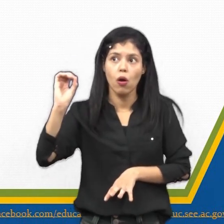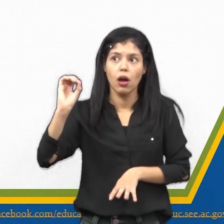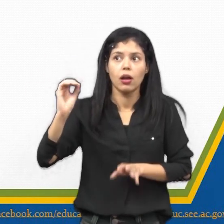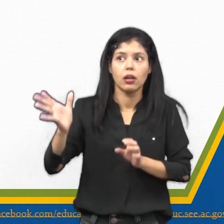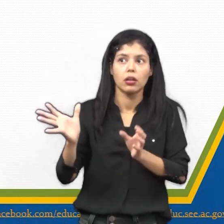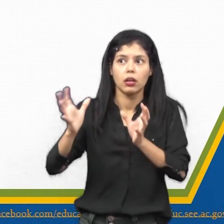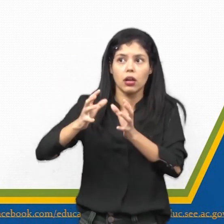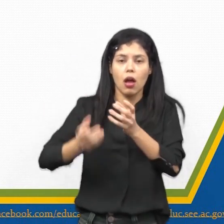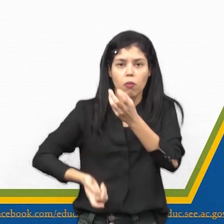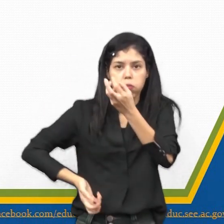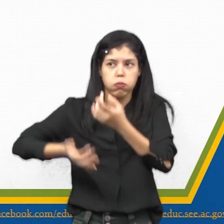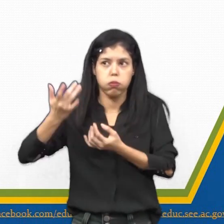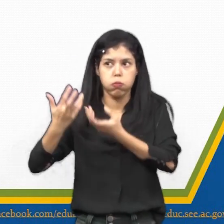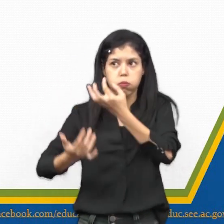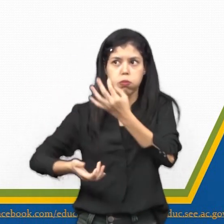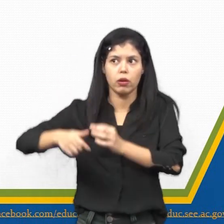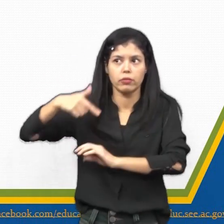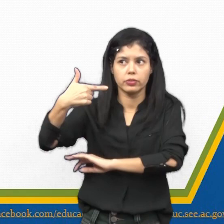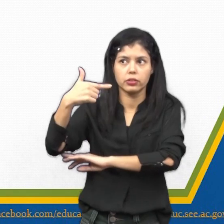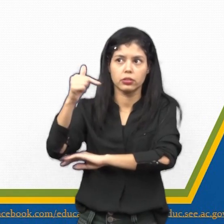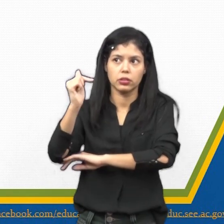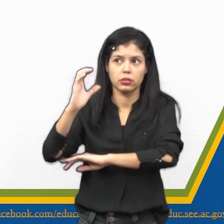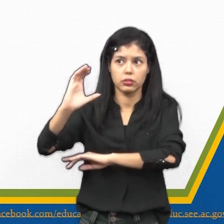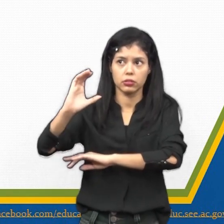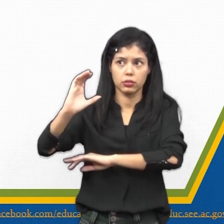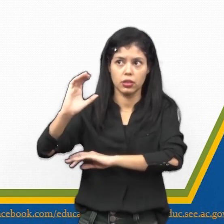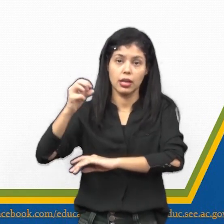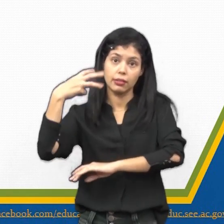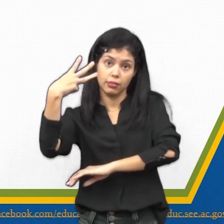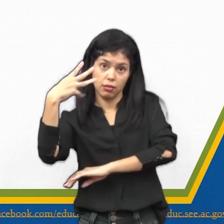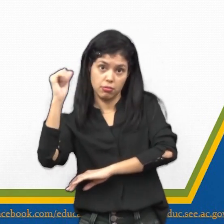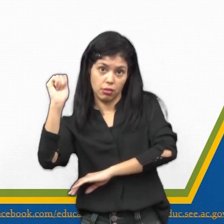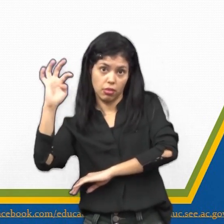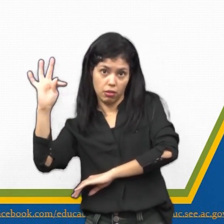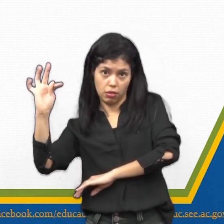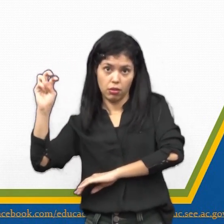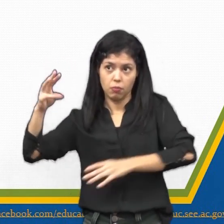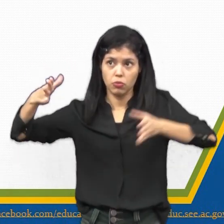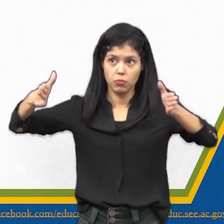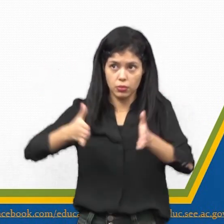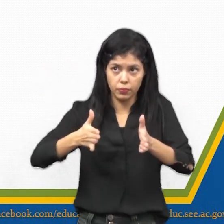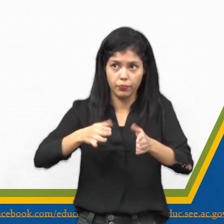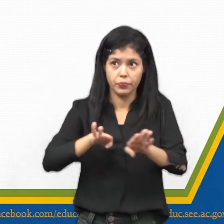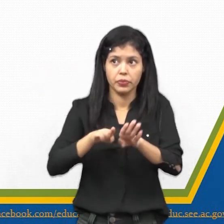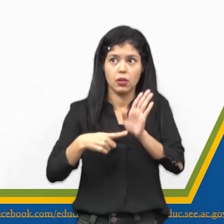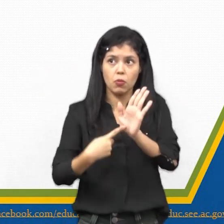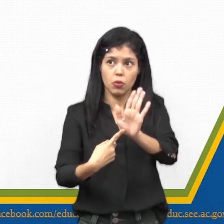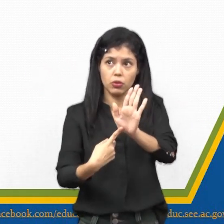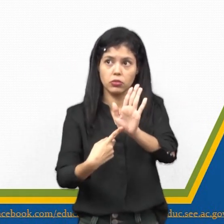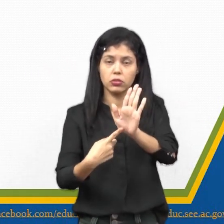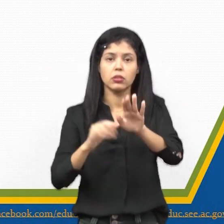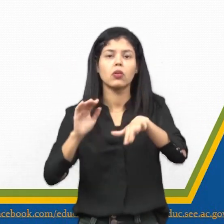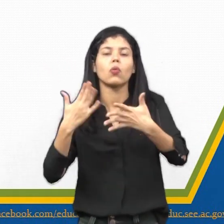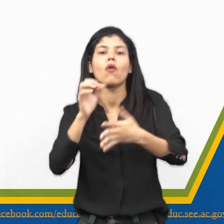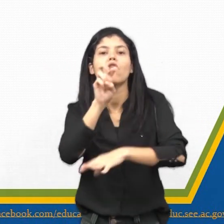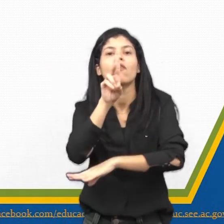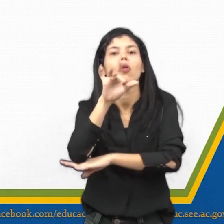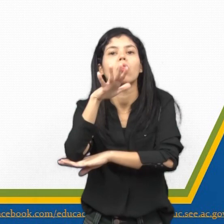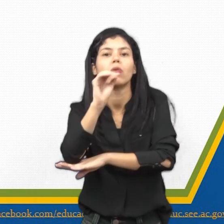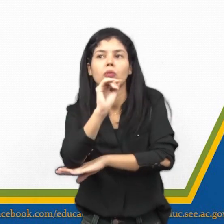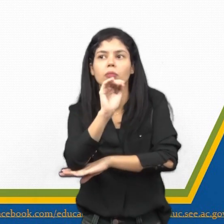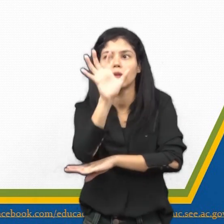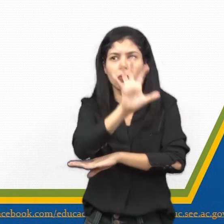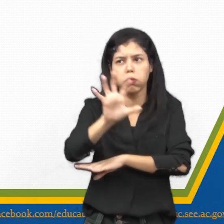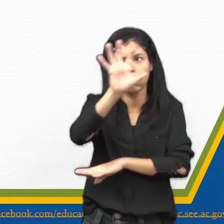mantidos a 27 graus Celsius e 3 atm de pressão, indique o novo volume do